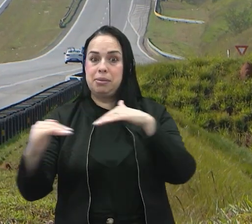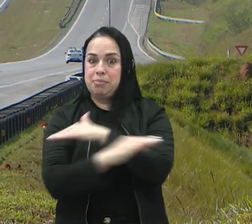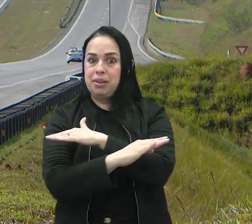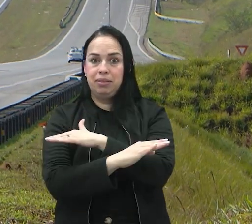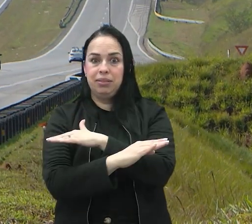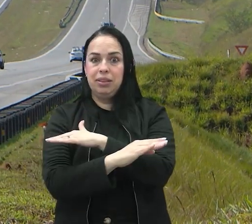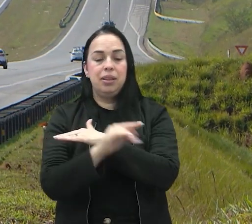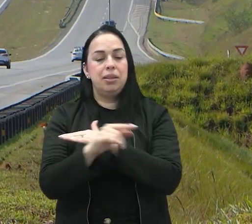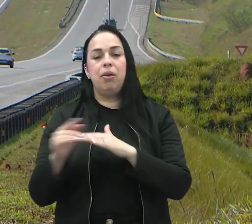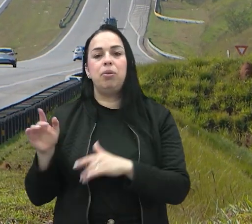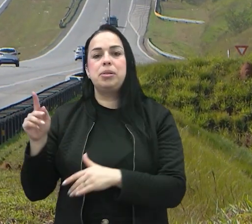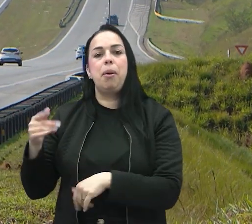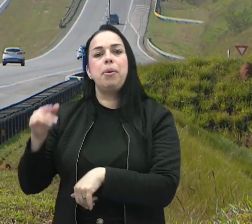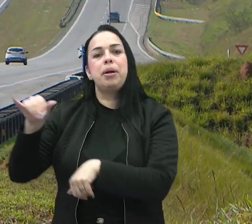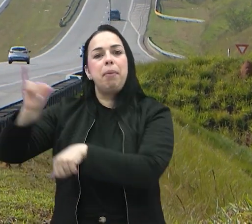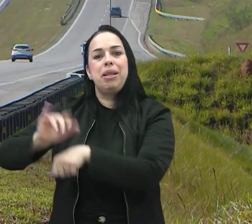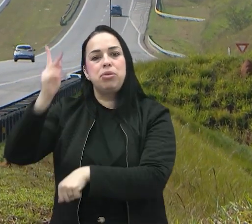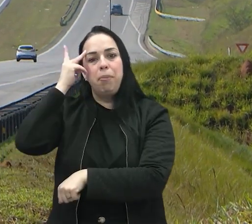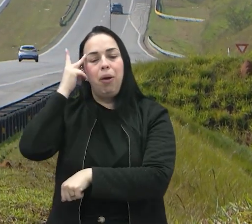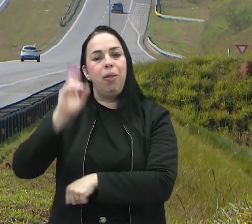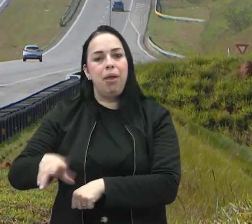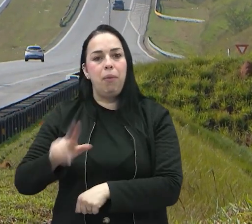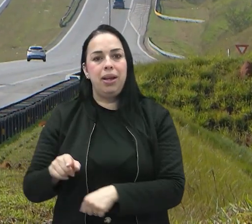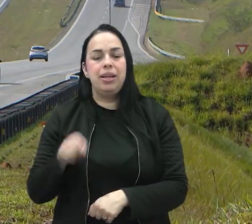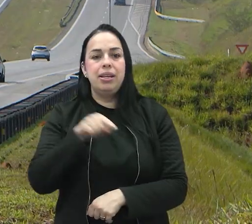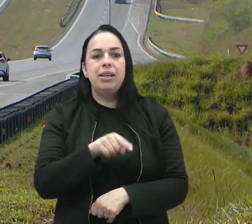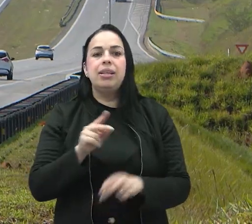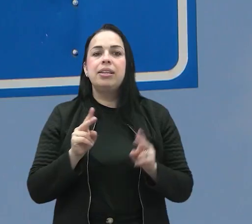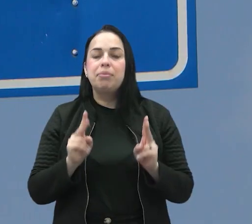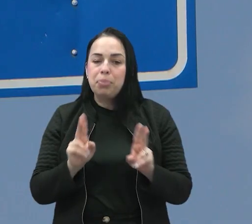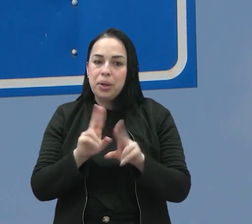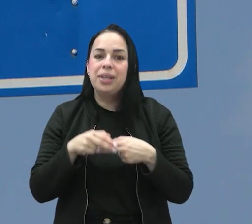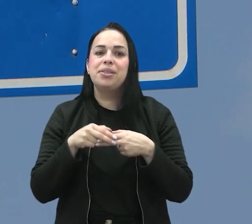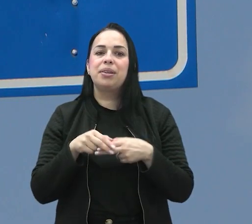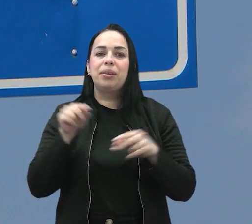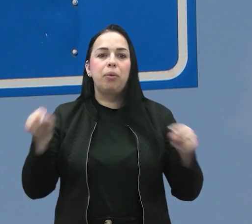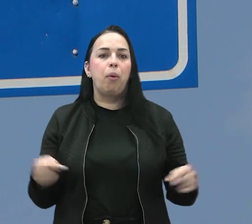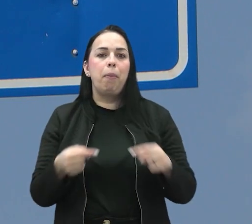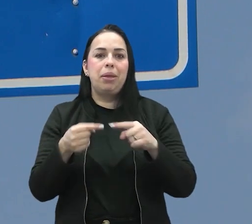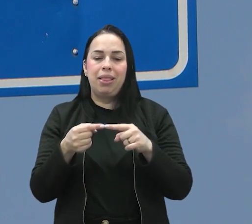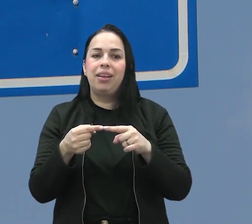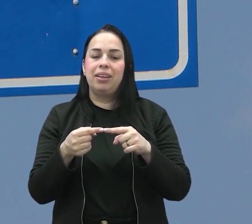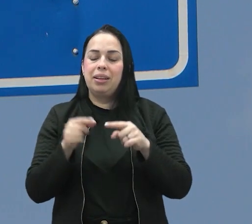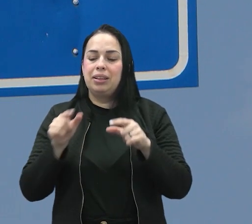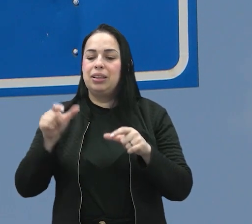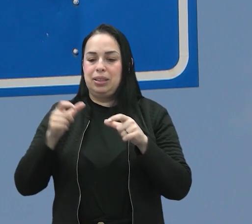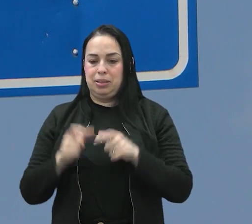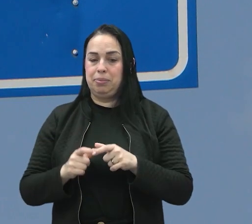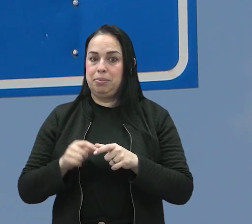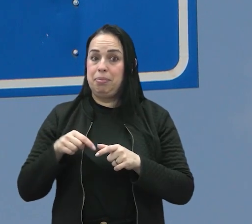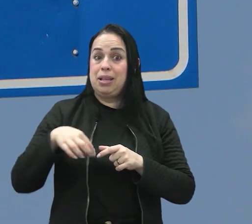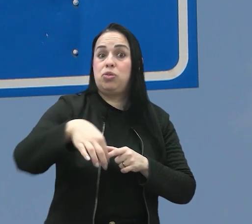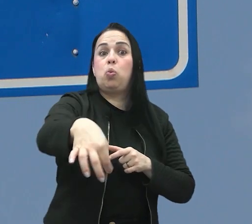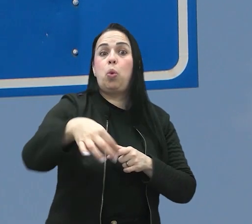não apontam para a cidade de São Paulo. O número final é sempre ímpar e calculado com base no Marco Zero, mas em média